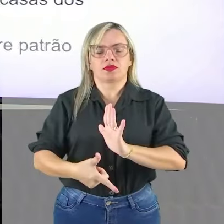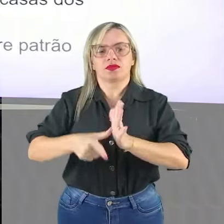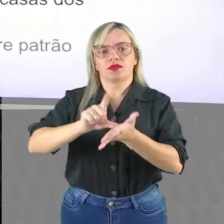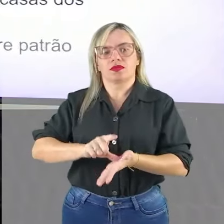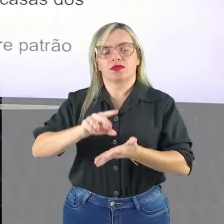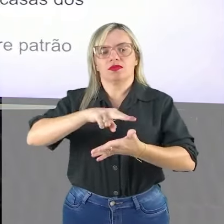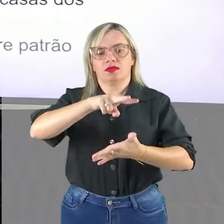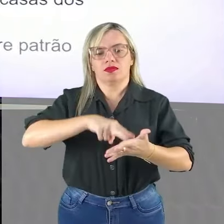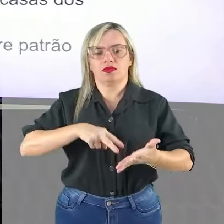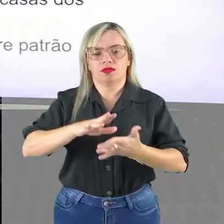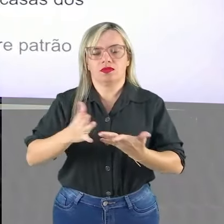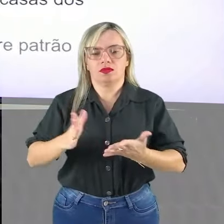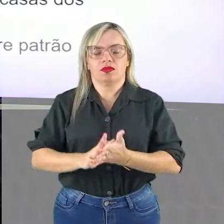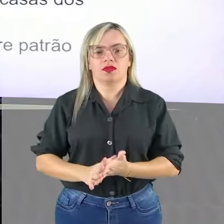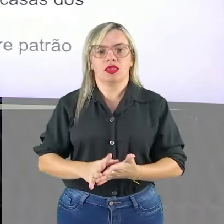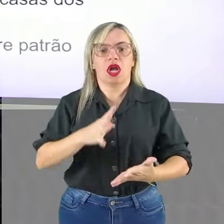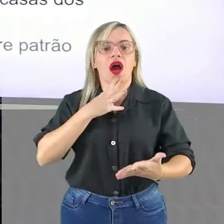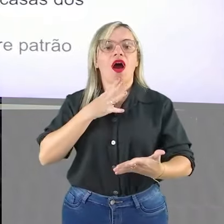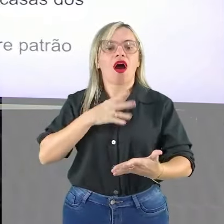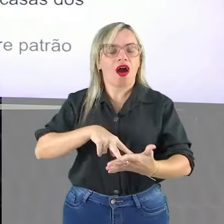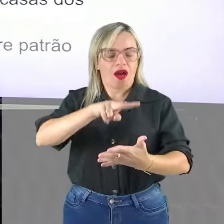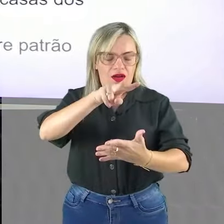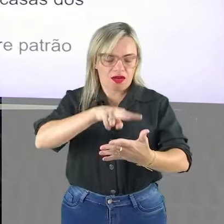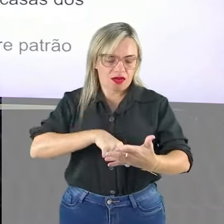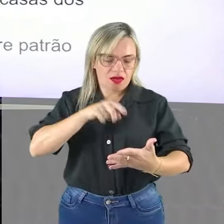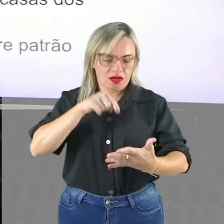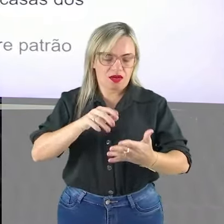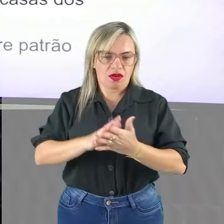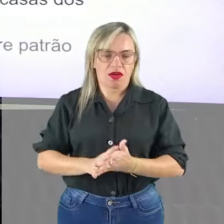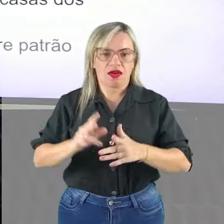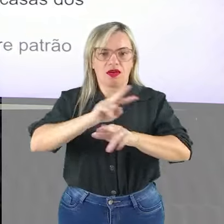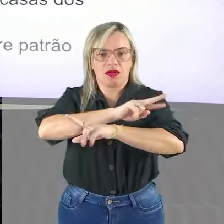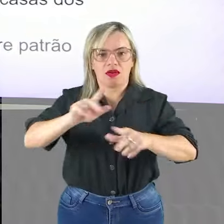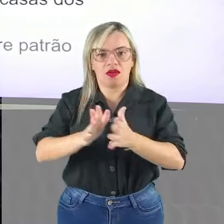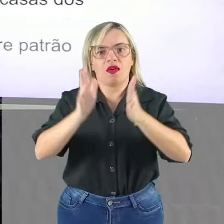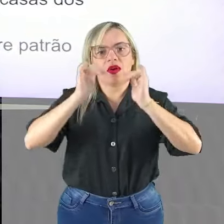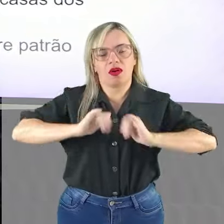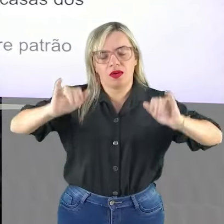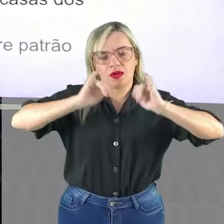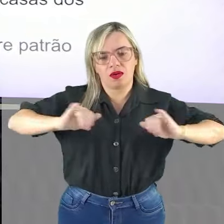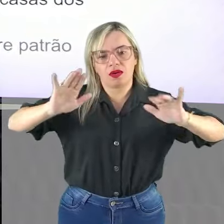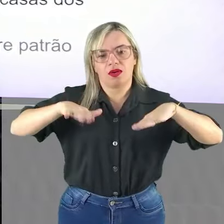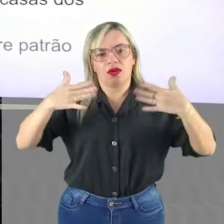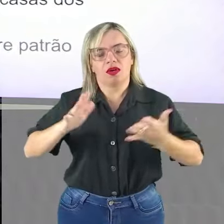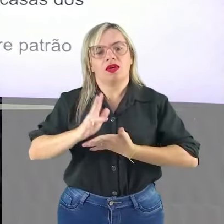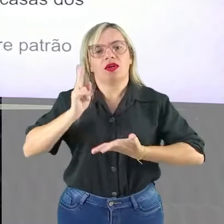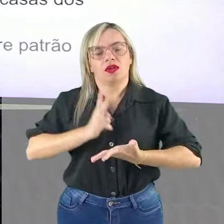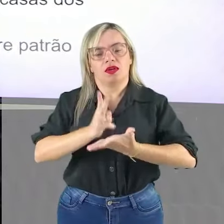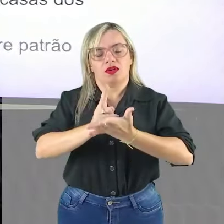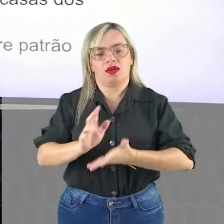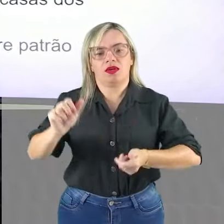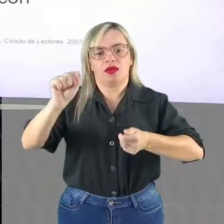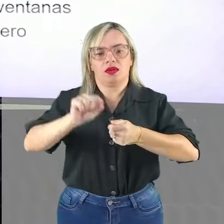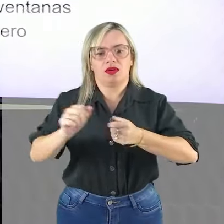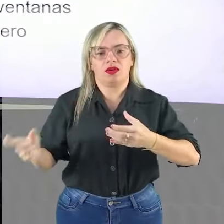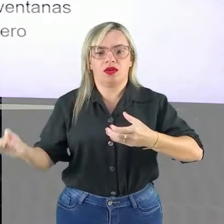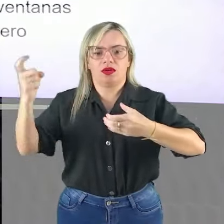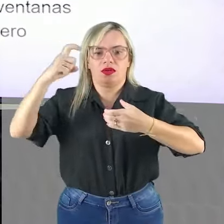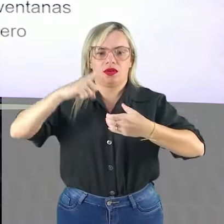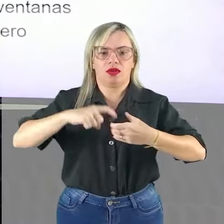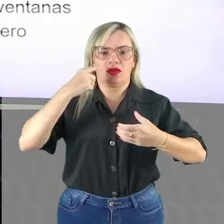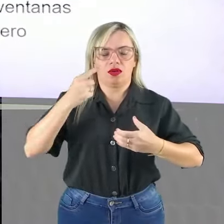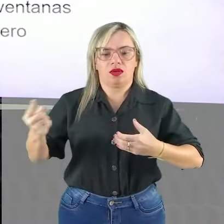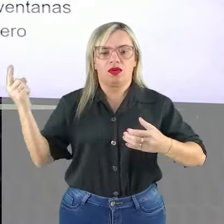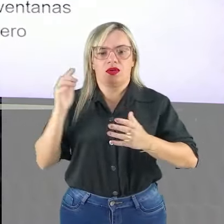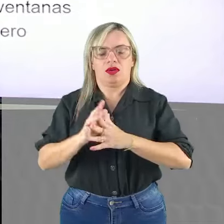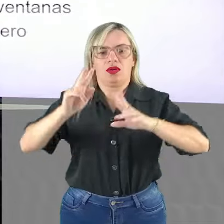lê-lo você vai conhecer antes de antes de ler o texto várias informações Beleza então sempre façam isso então voltemos aqui olha só